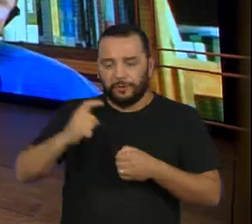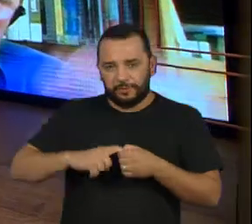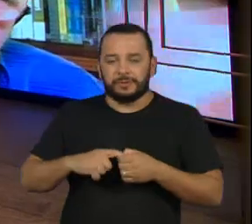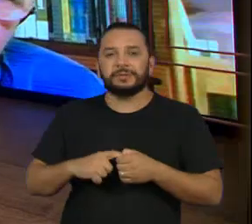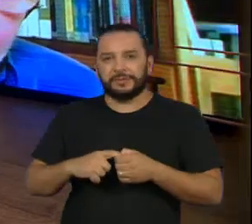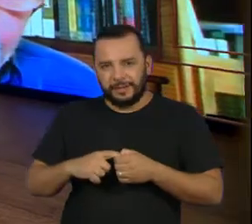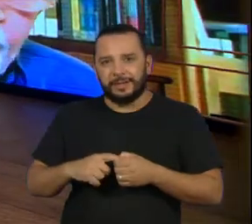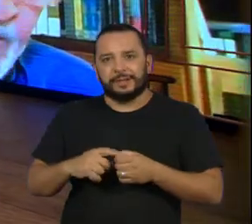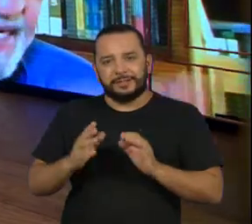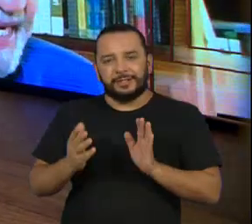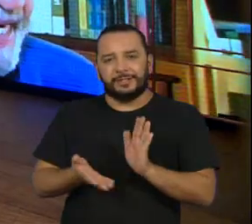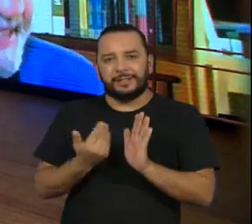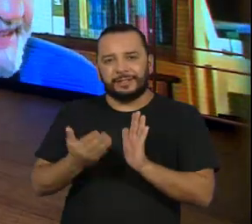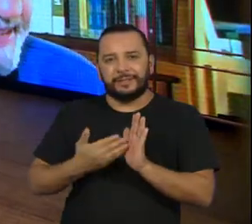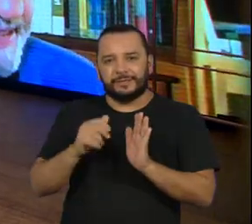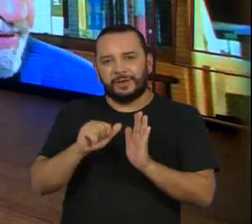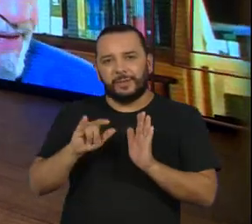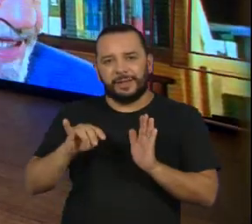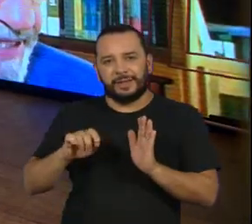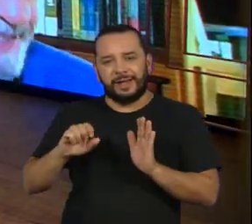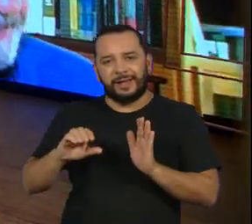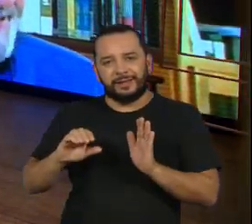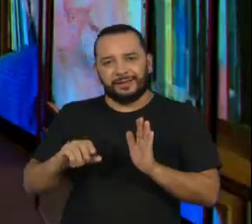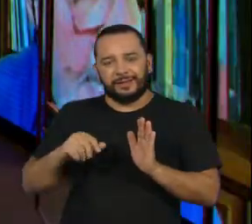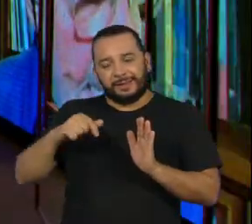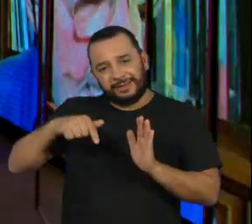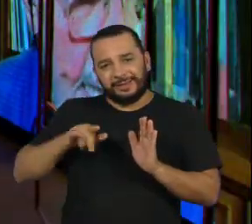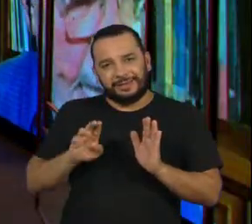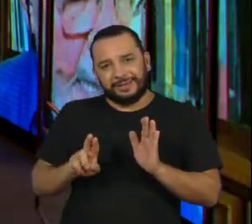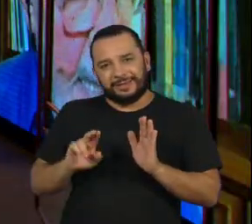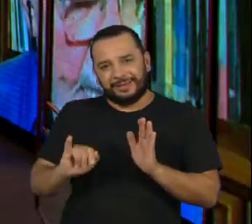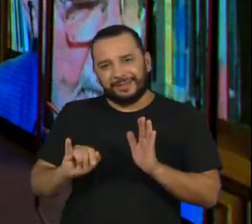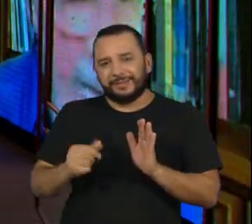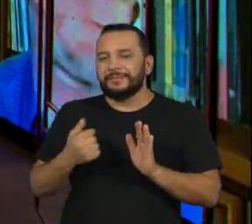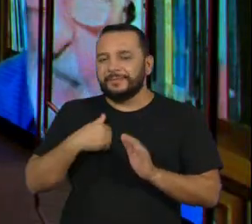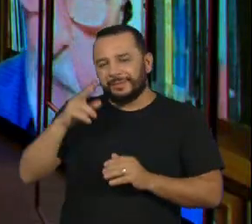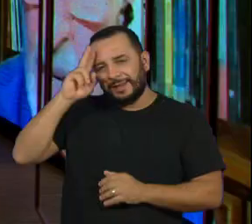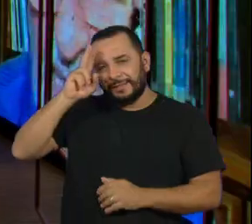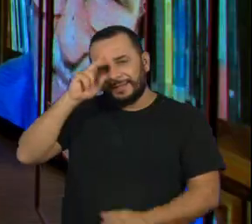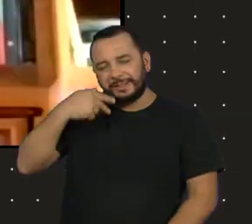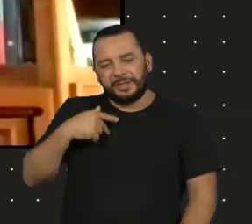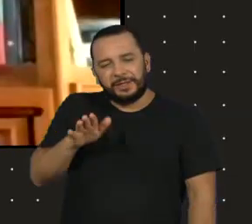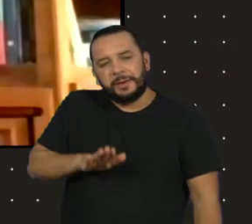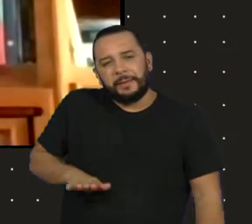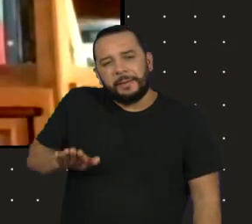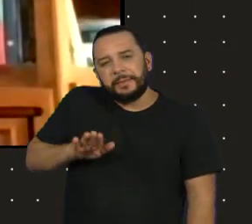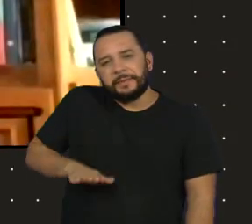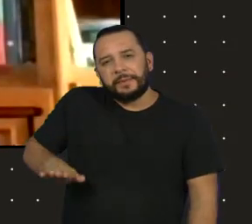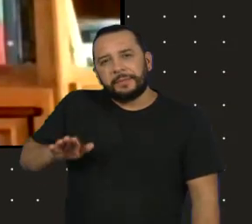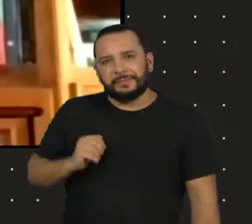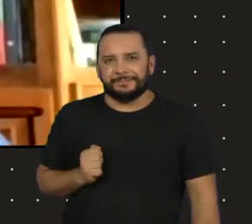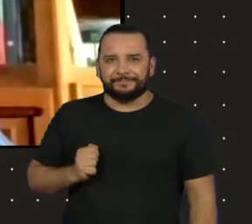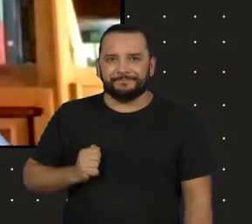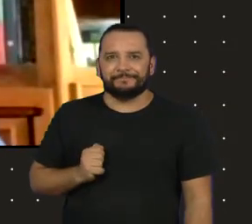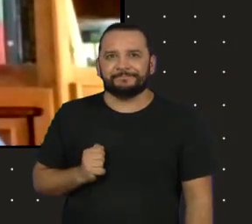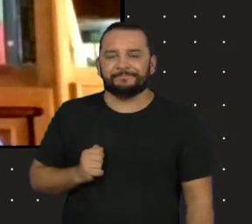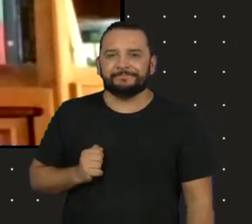voltar aos velhos almanaques e tal, né? Lembranças da minha infância,